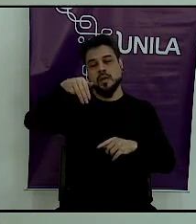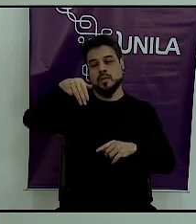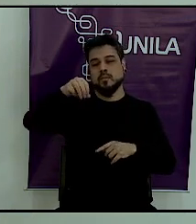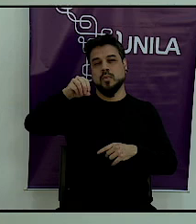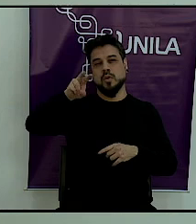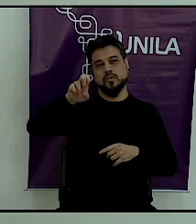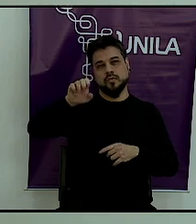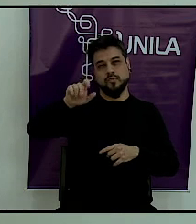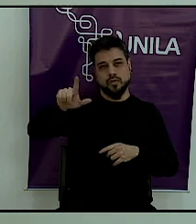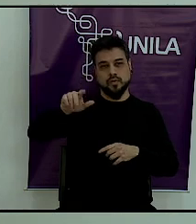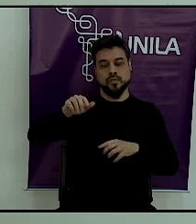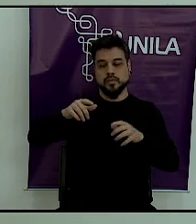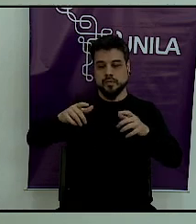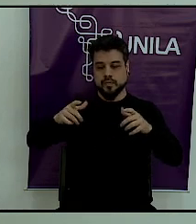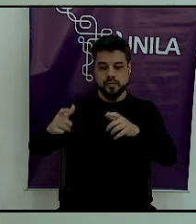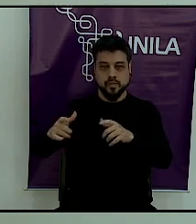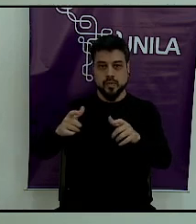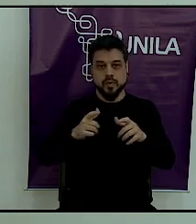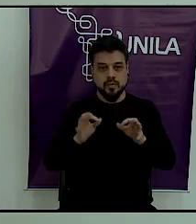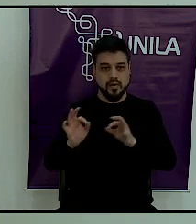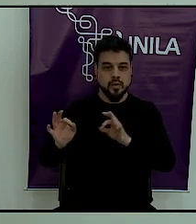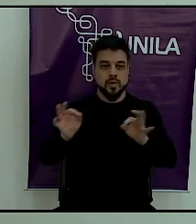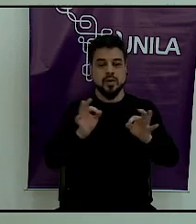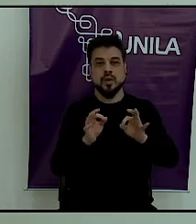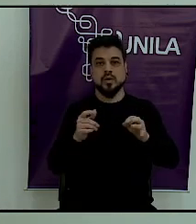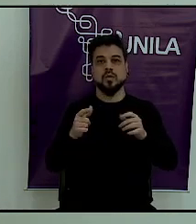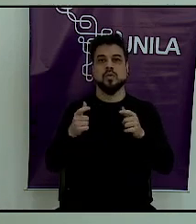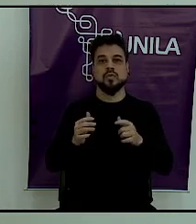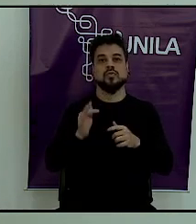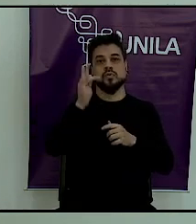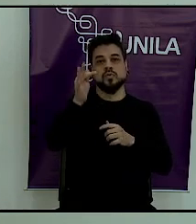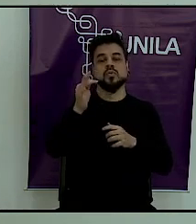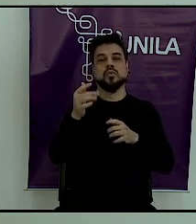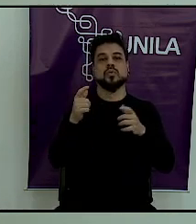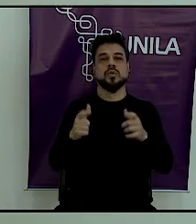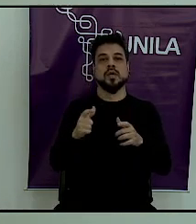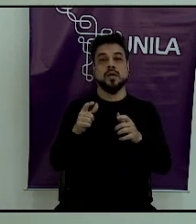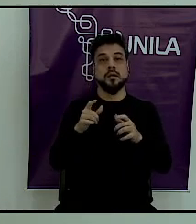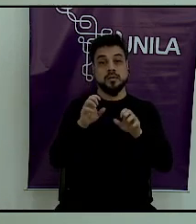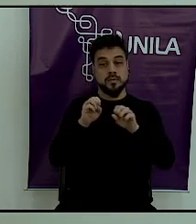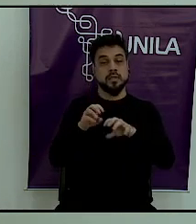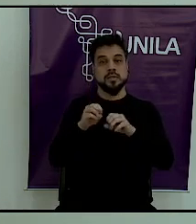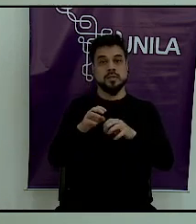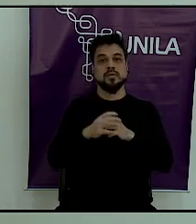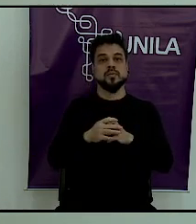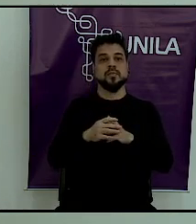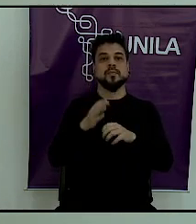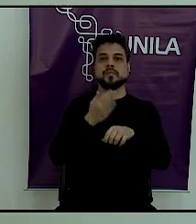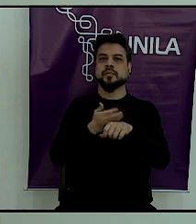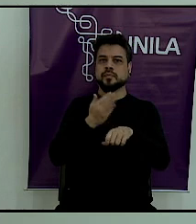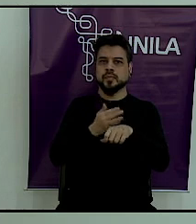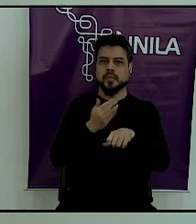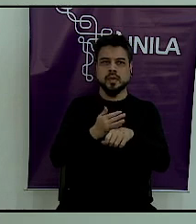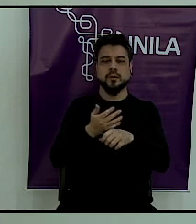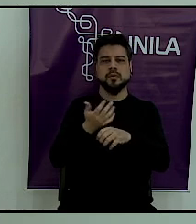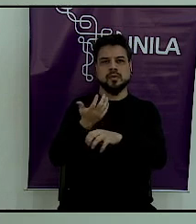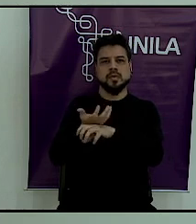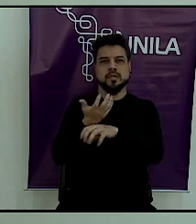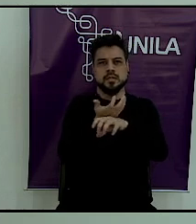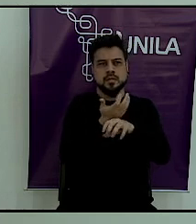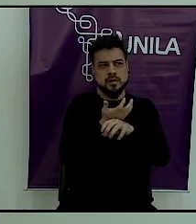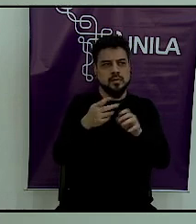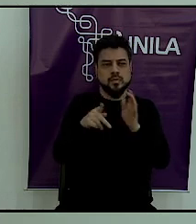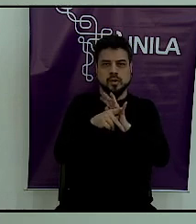para compor um futuro espaço didático em geologia. E essas práticas, elas atenderiam disciplinas não só do